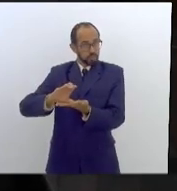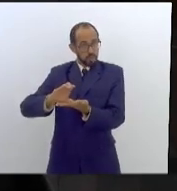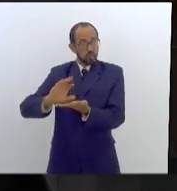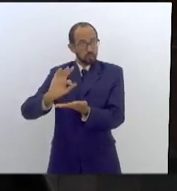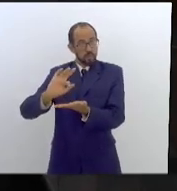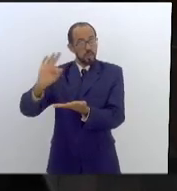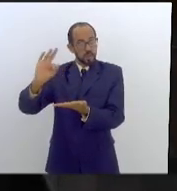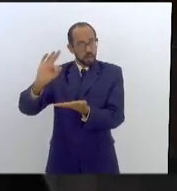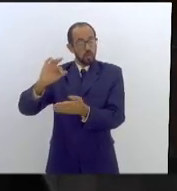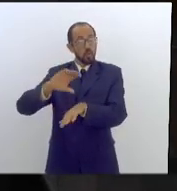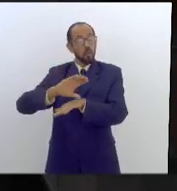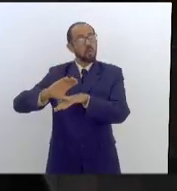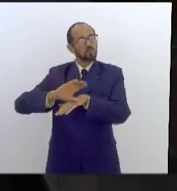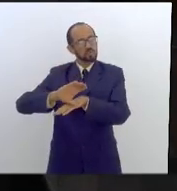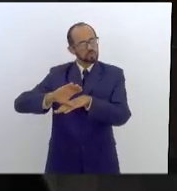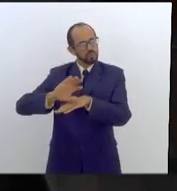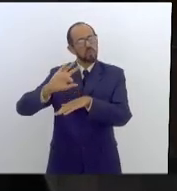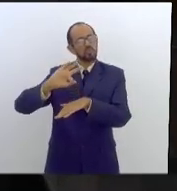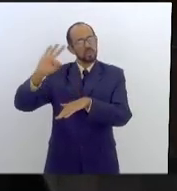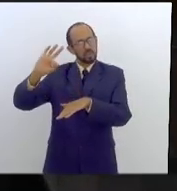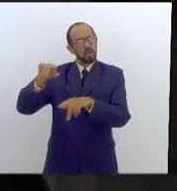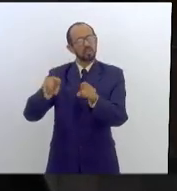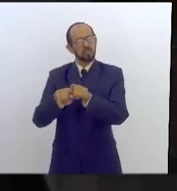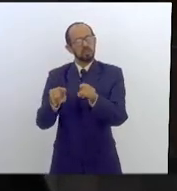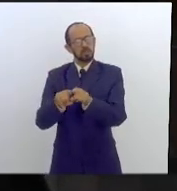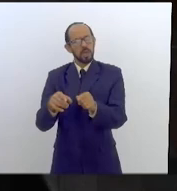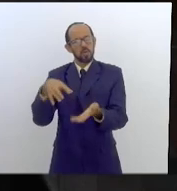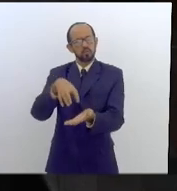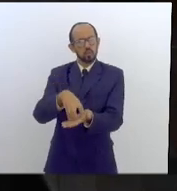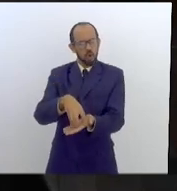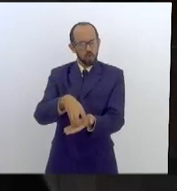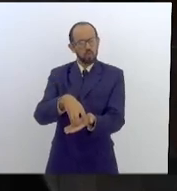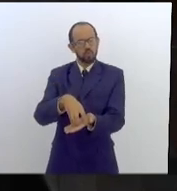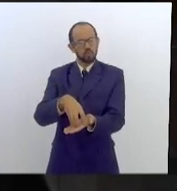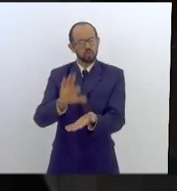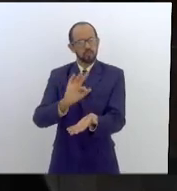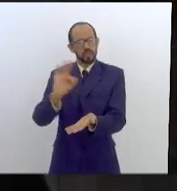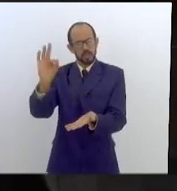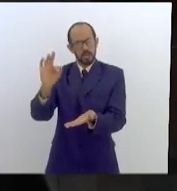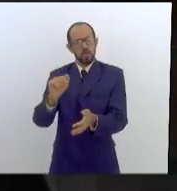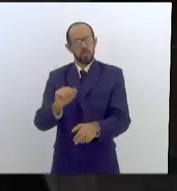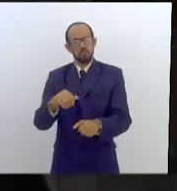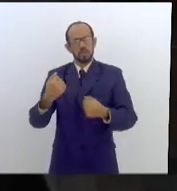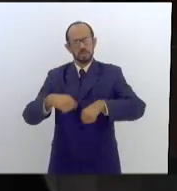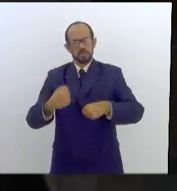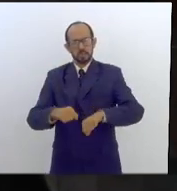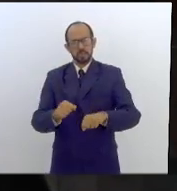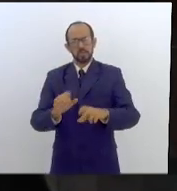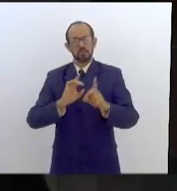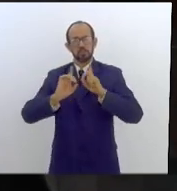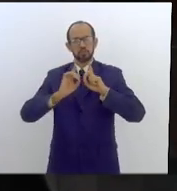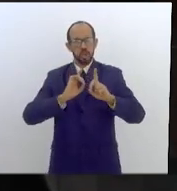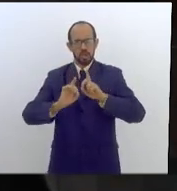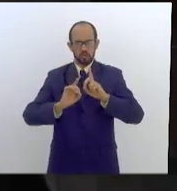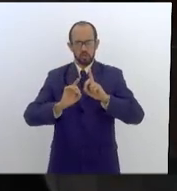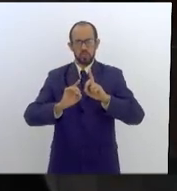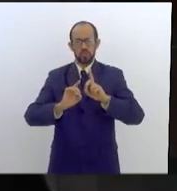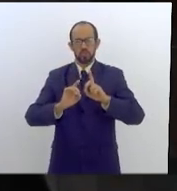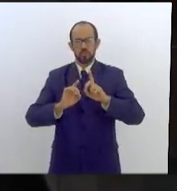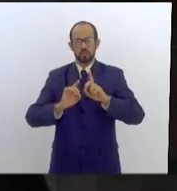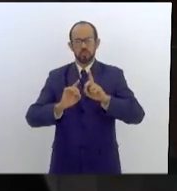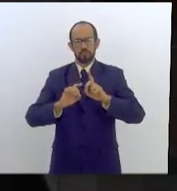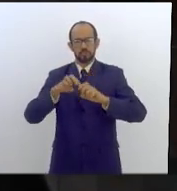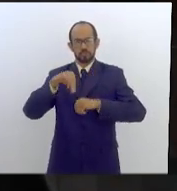e os entes federativos subnacionais ou seja tem que é preciso restabelecer-se o diálogo entre